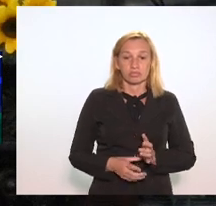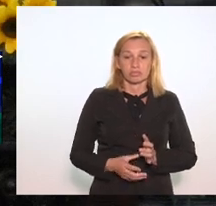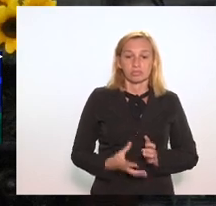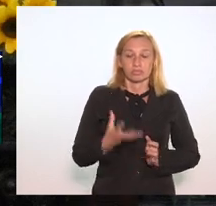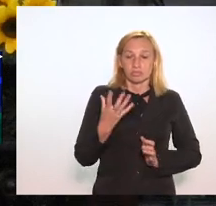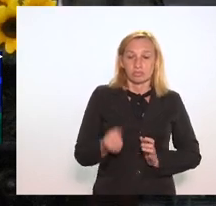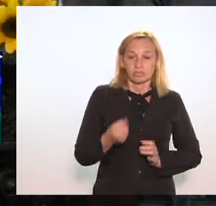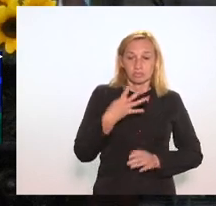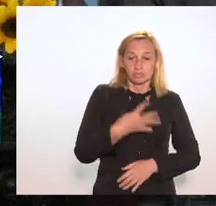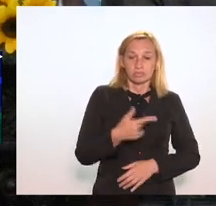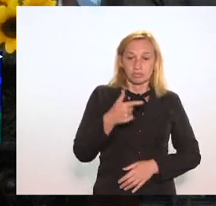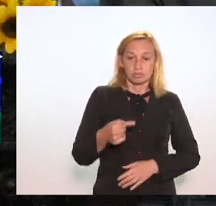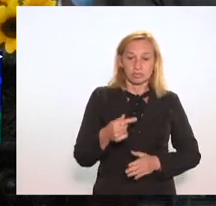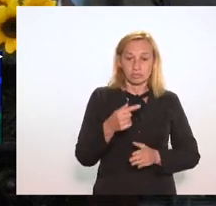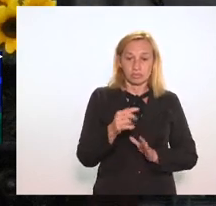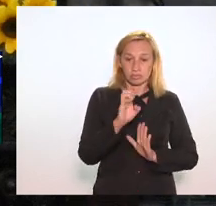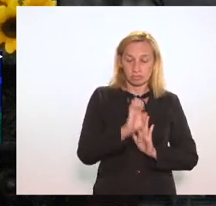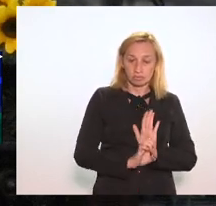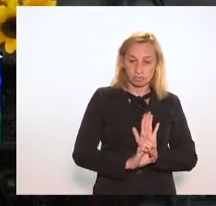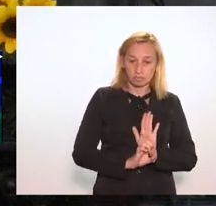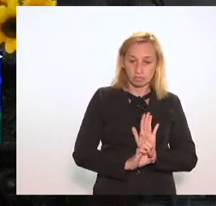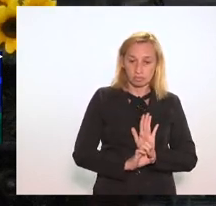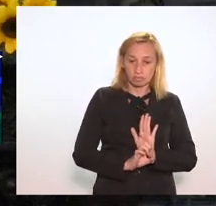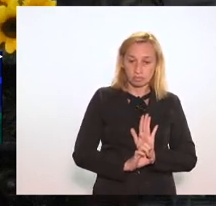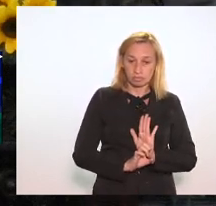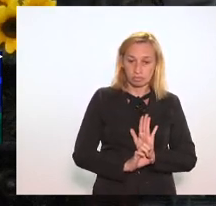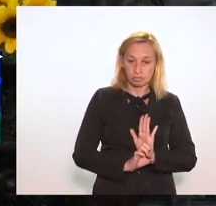17 vendas e